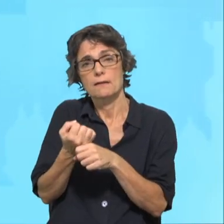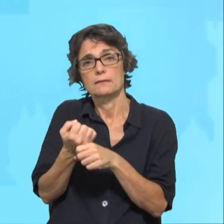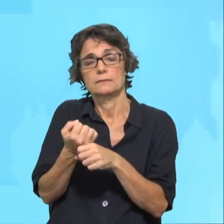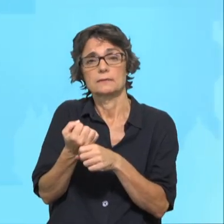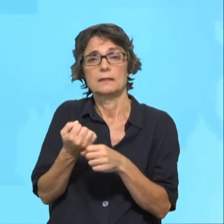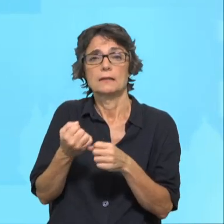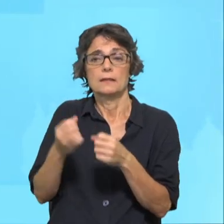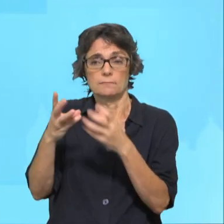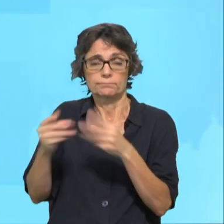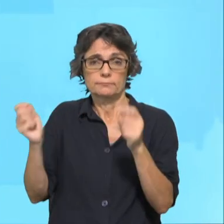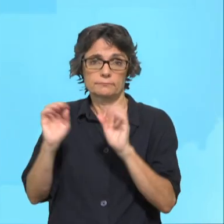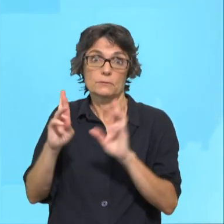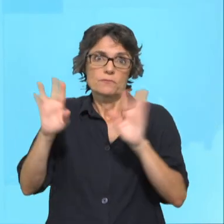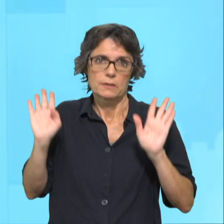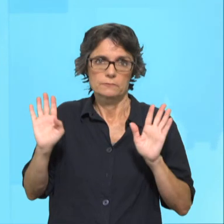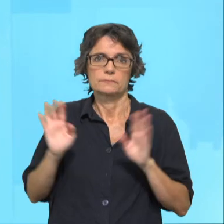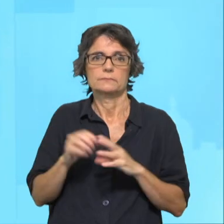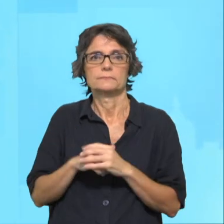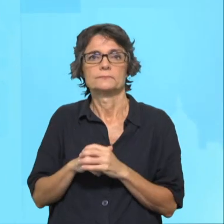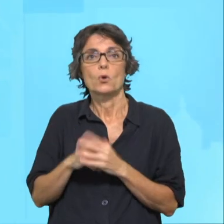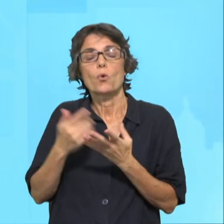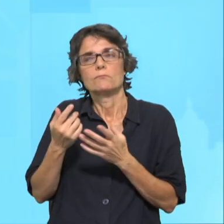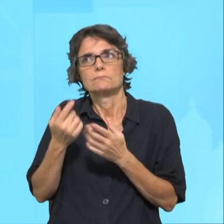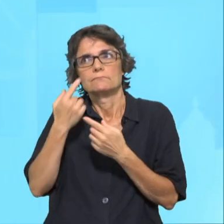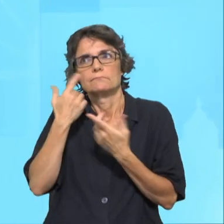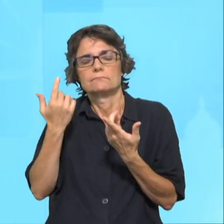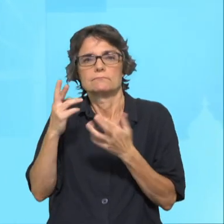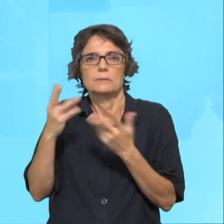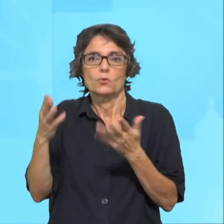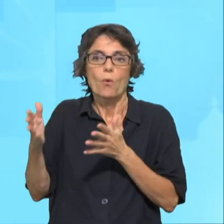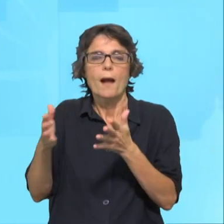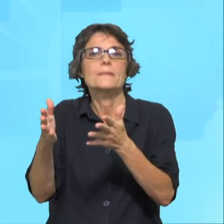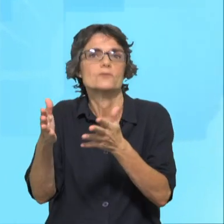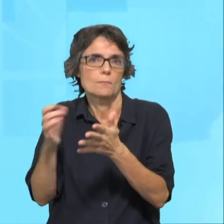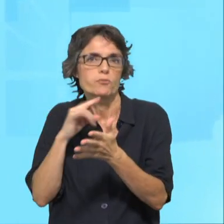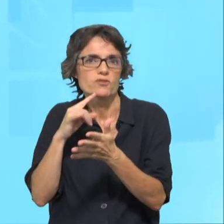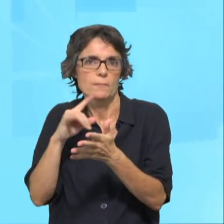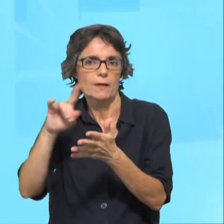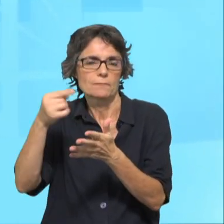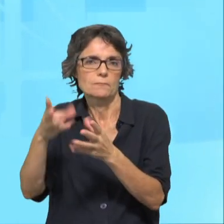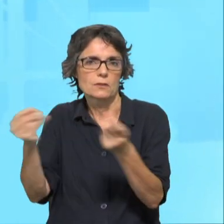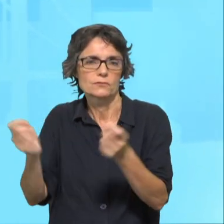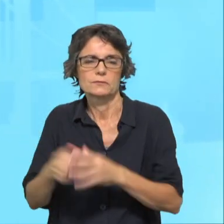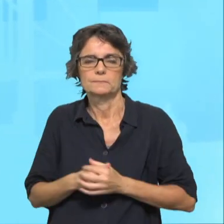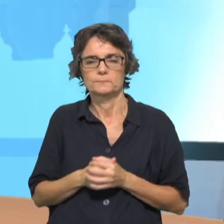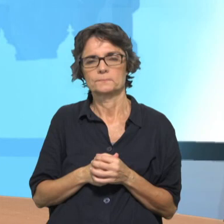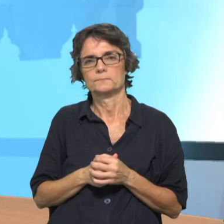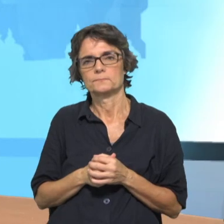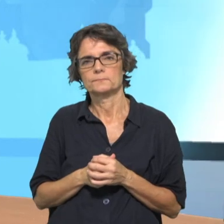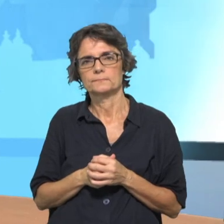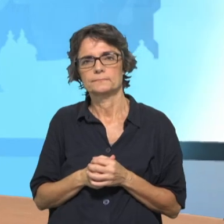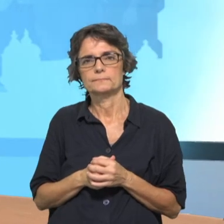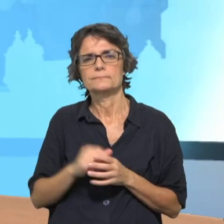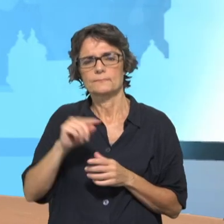sejam resolvidas, ou pelo menos que haja caminhos a propor. E já lá vamos a essa